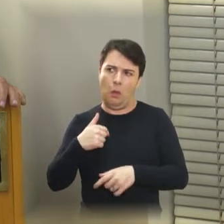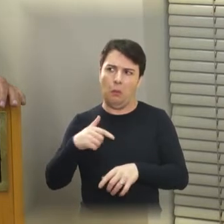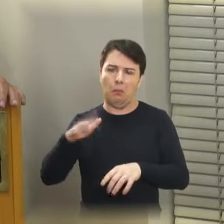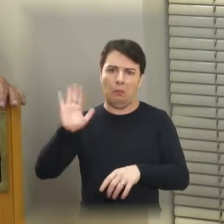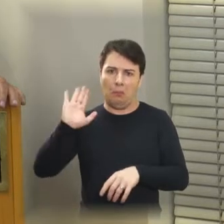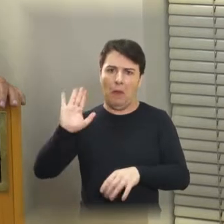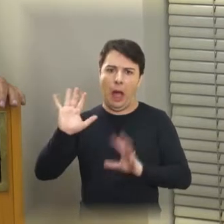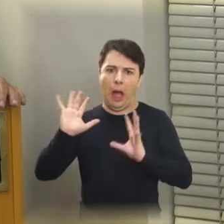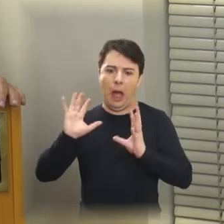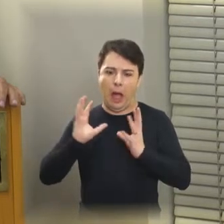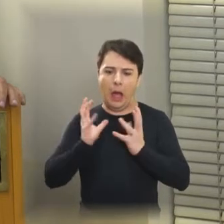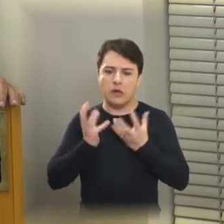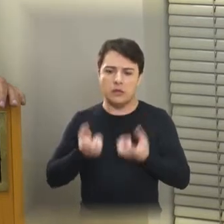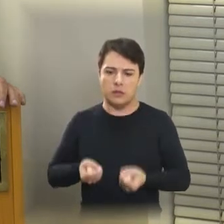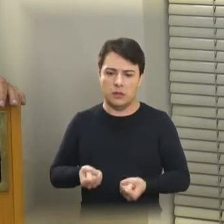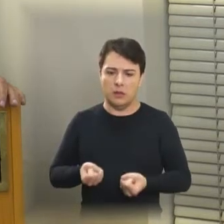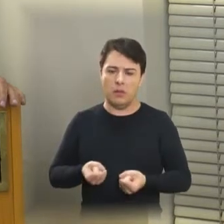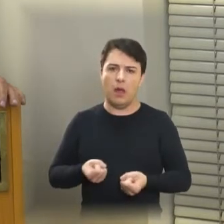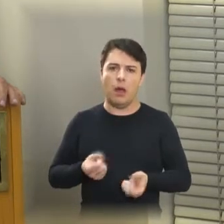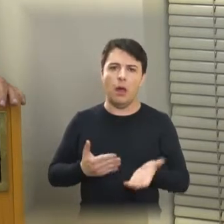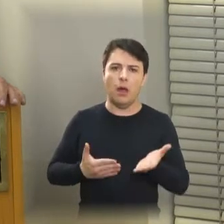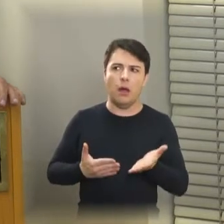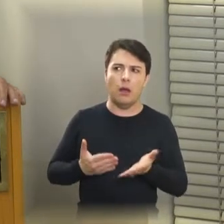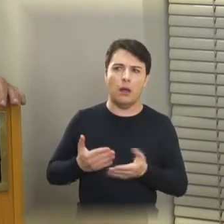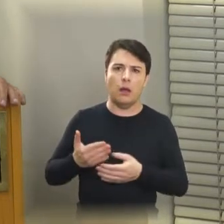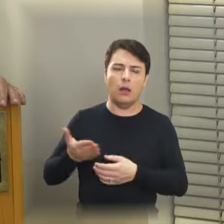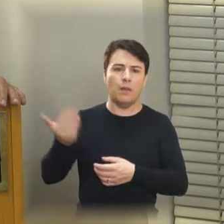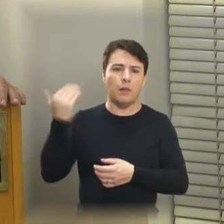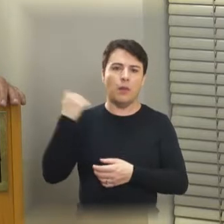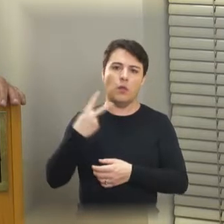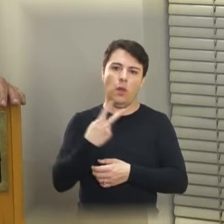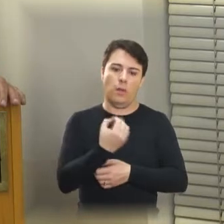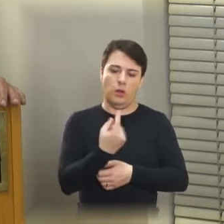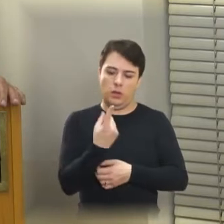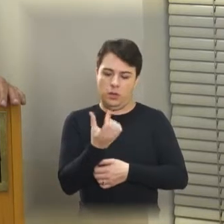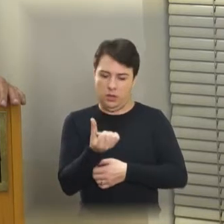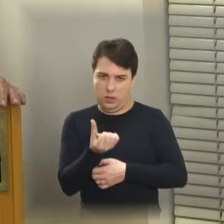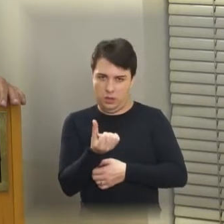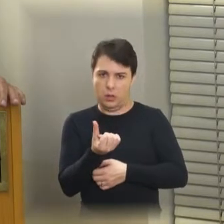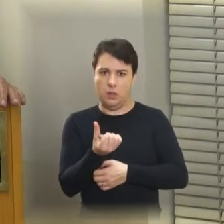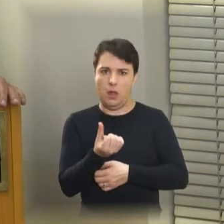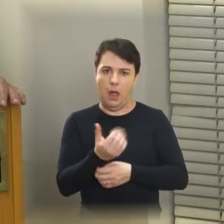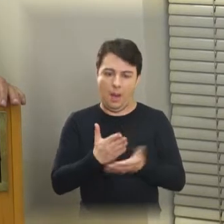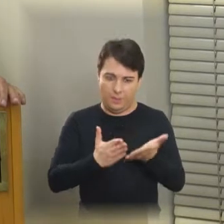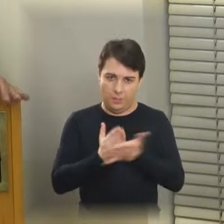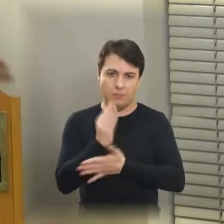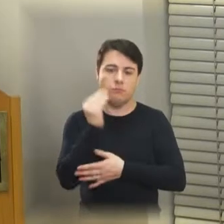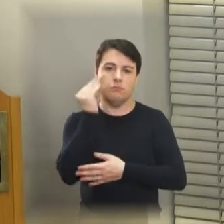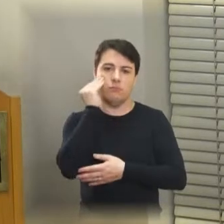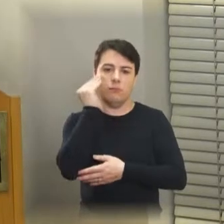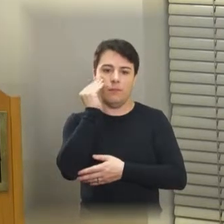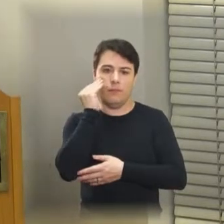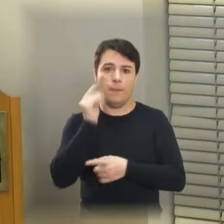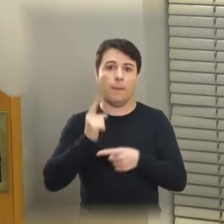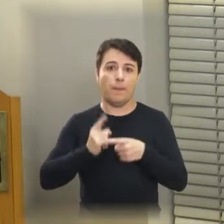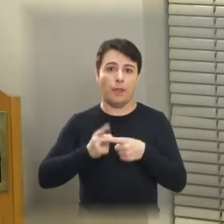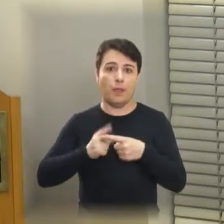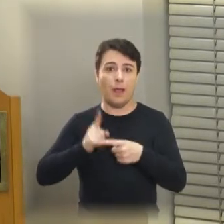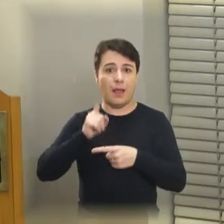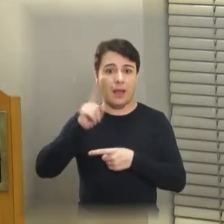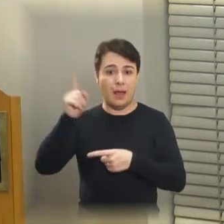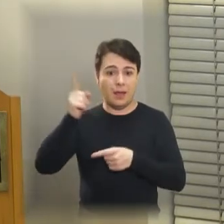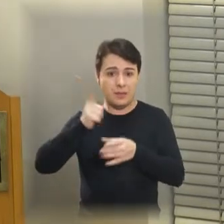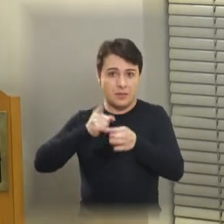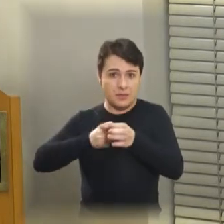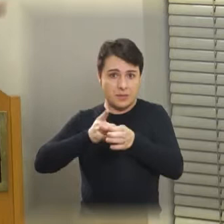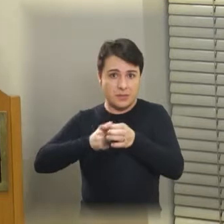totalmente... Aliás, como já devia ter sido aprovado em 2016, que a gente já estava tentando aprovar, porque nós vamos matar a cidade lá, ninguém